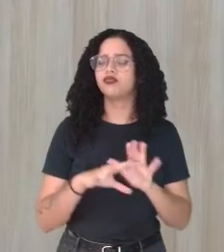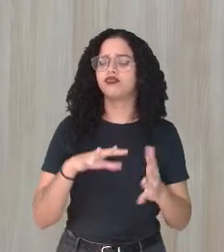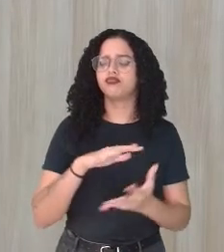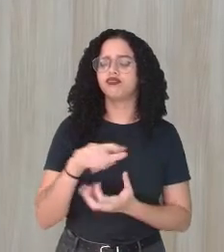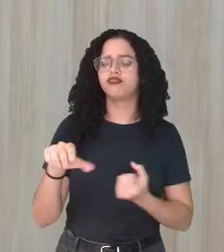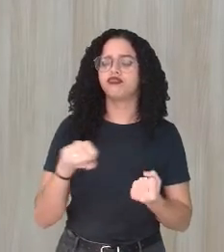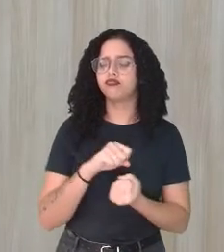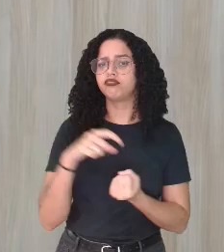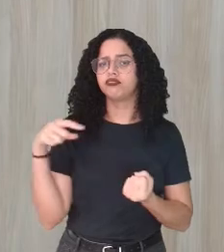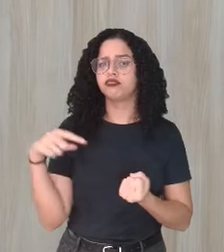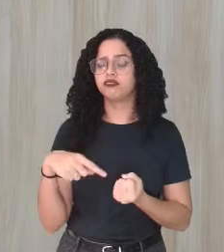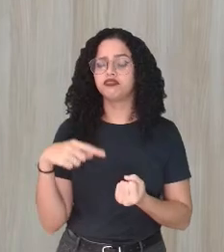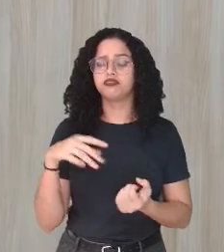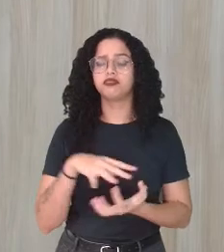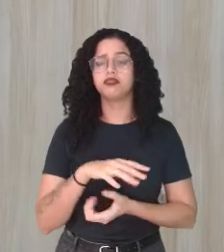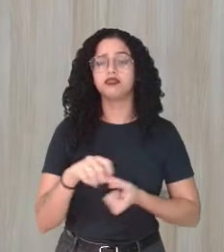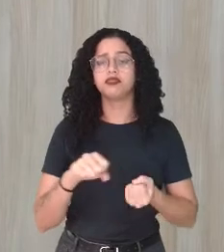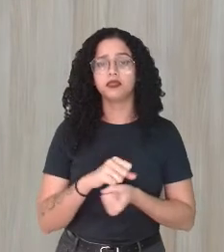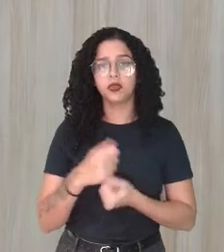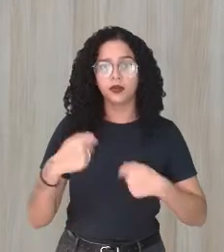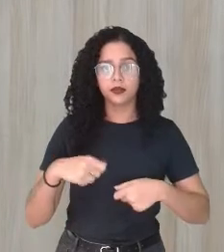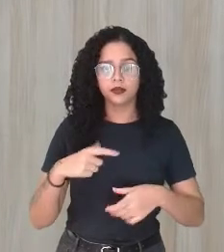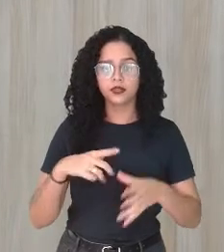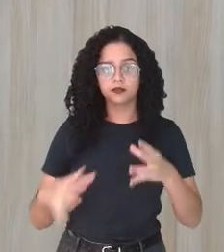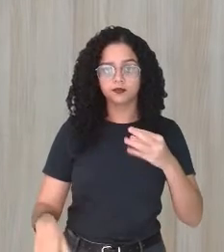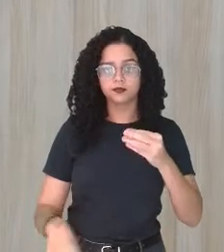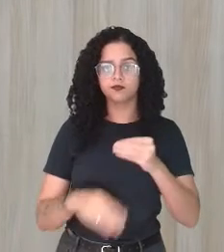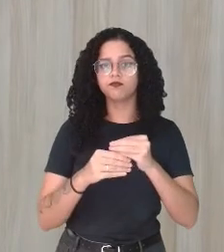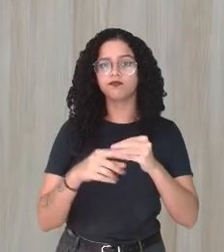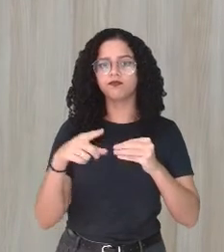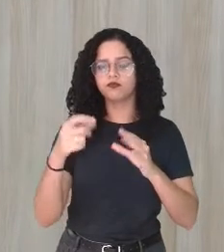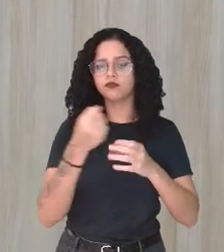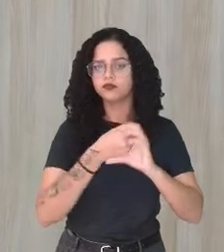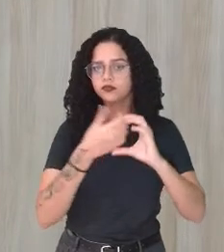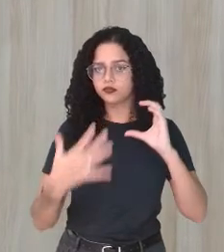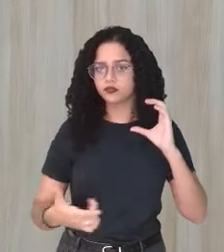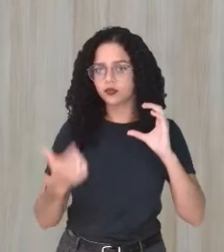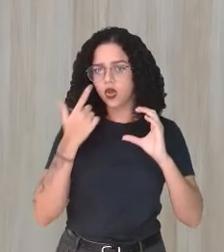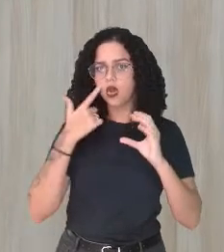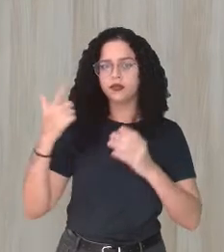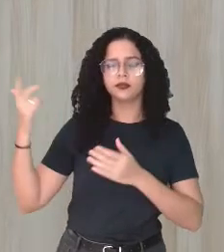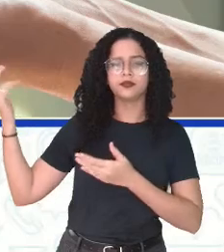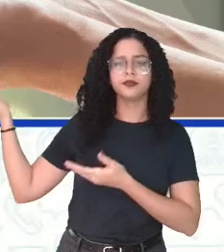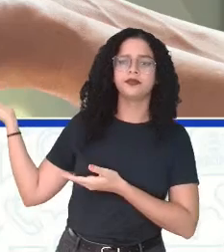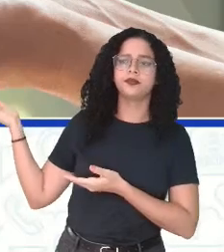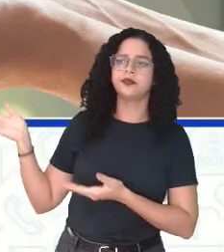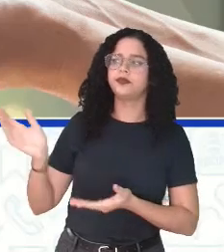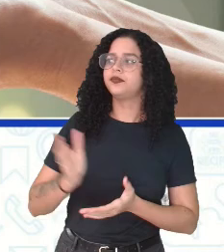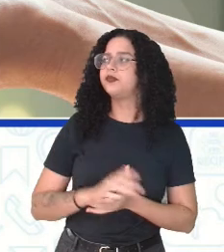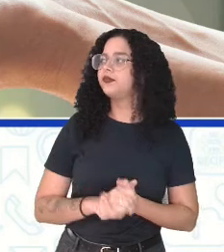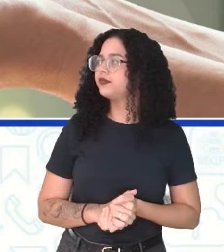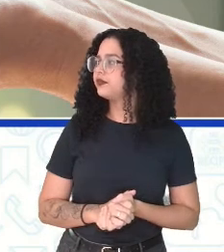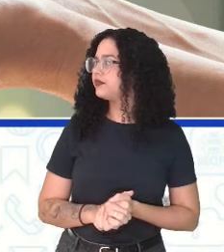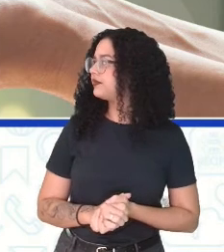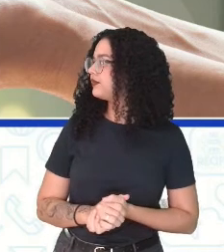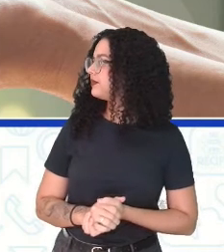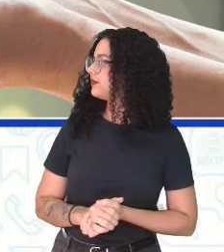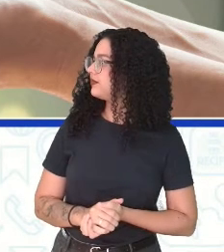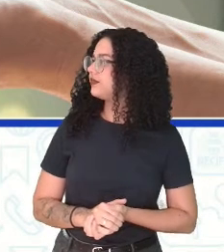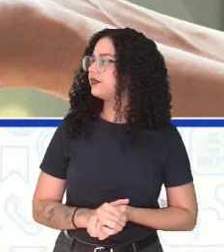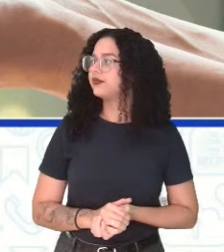A sustentabilidade, gente, ela precisa agregar essas características aí, ó. Joga aí na tela, Billy, para eles. Olha